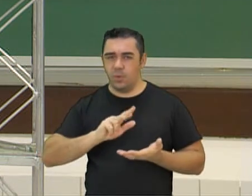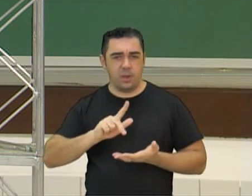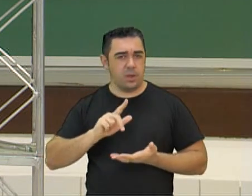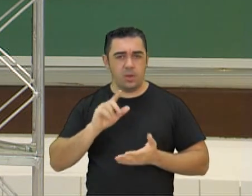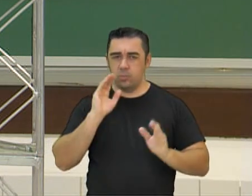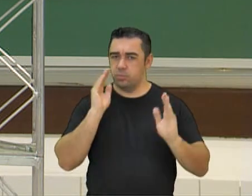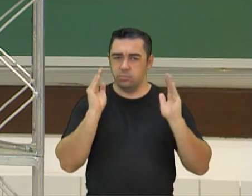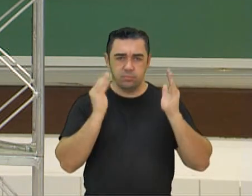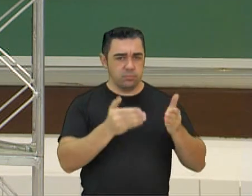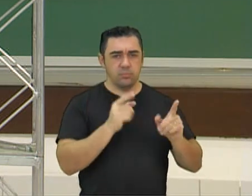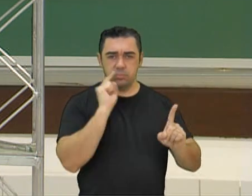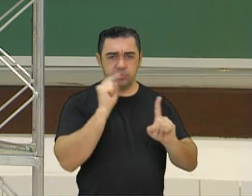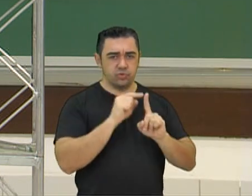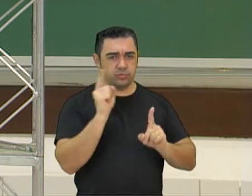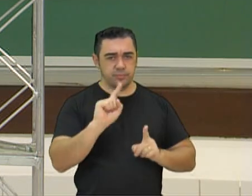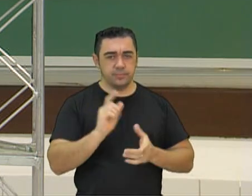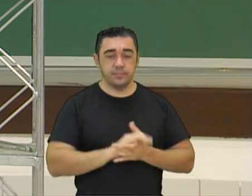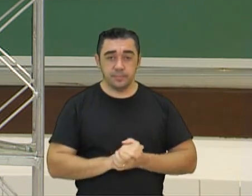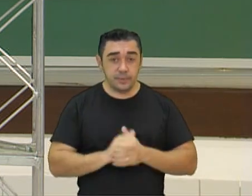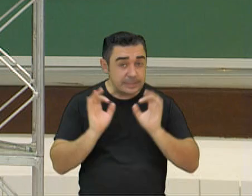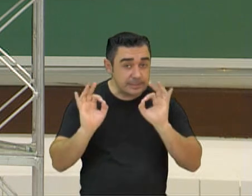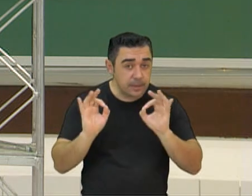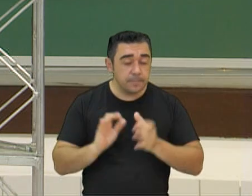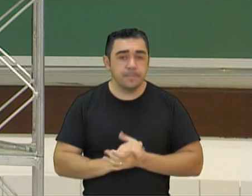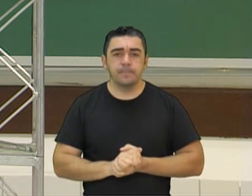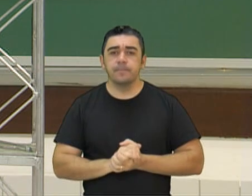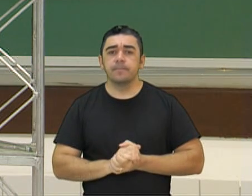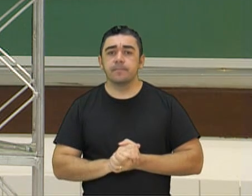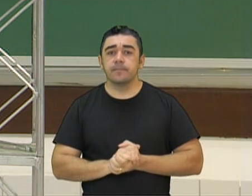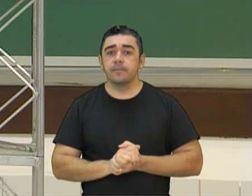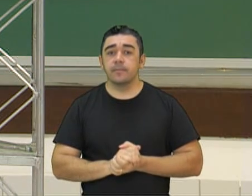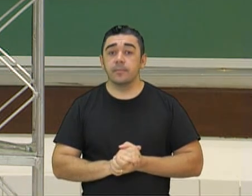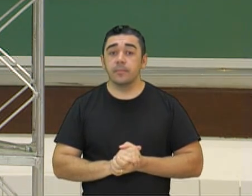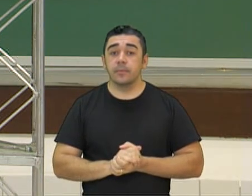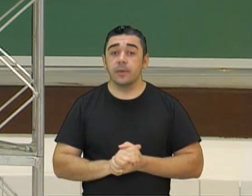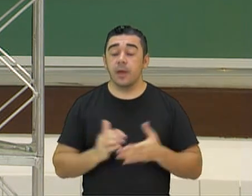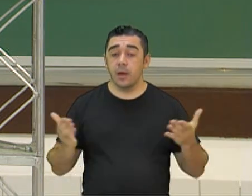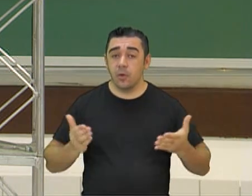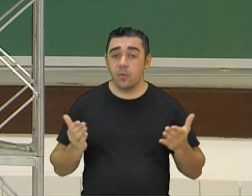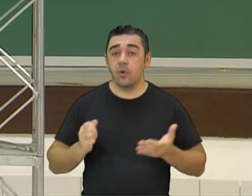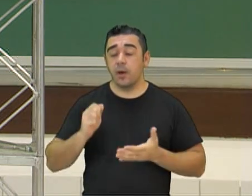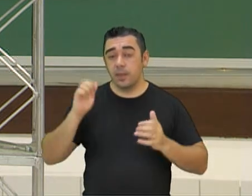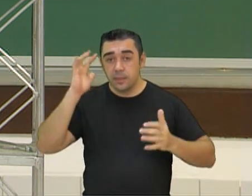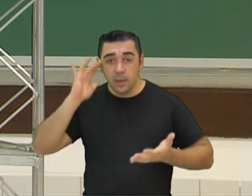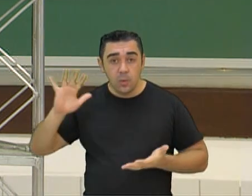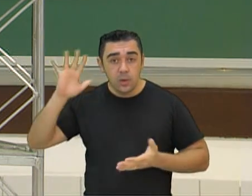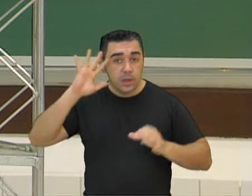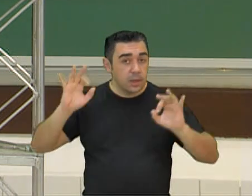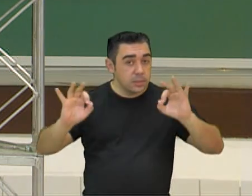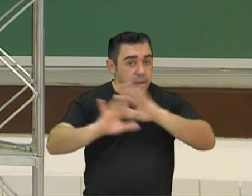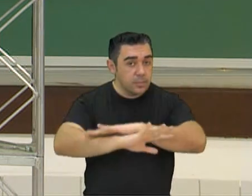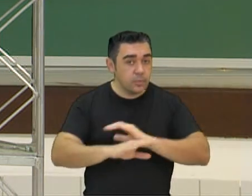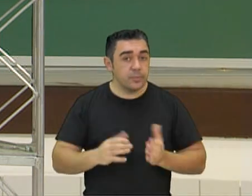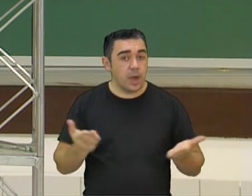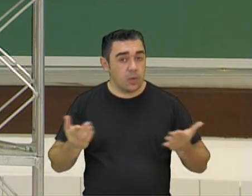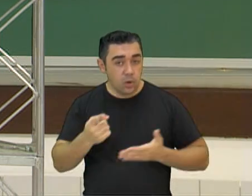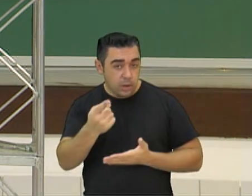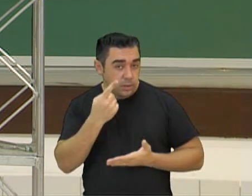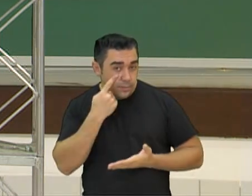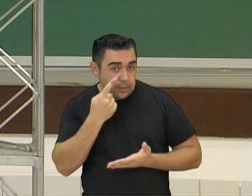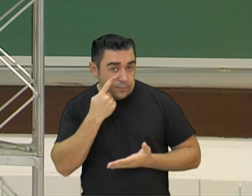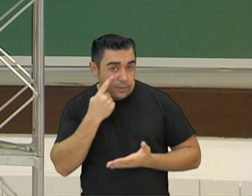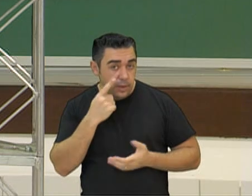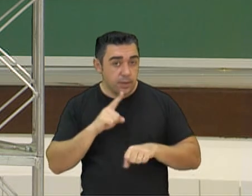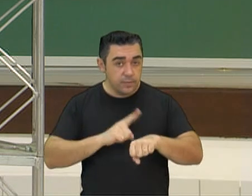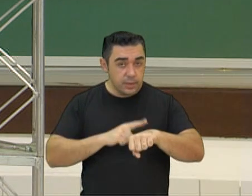não é esse o objetivo do Pilates, certo? Então, a nossa parte teórica a gente fecha aqui. Então, agora vocês têm